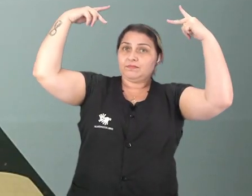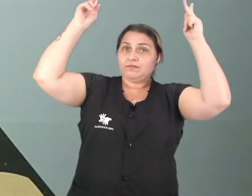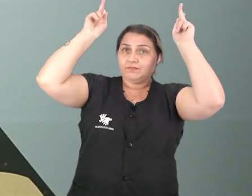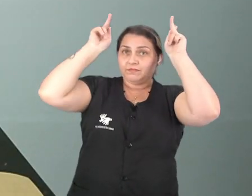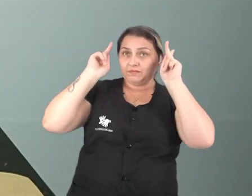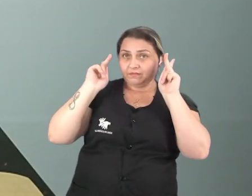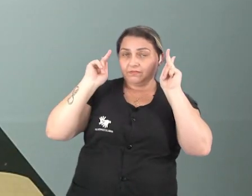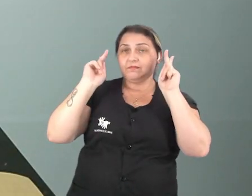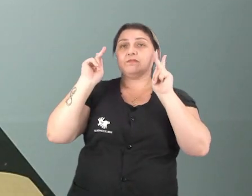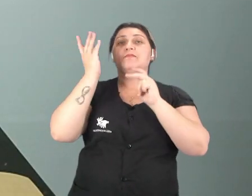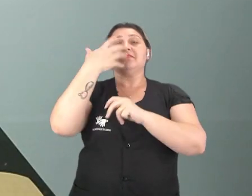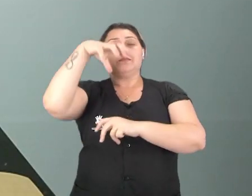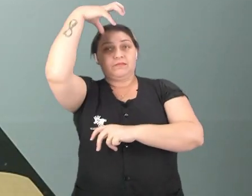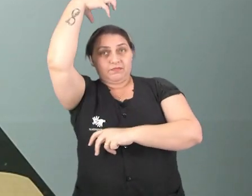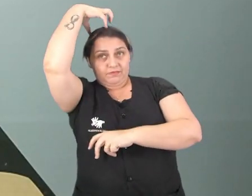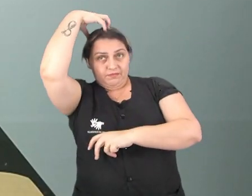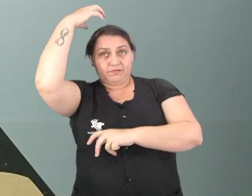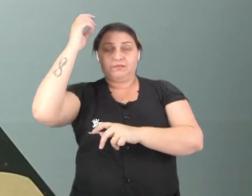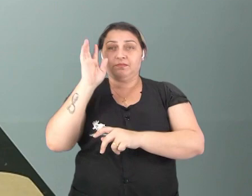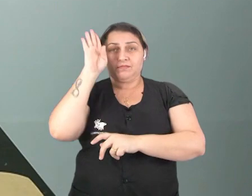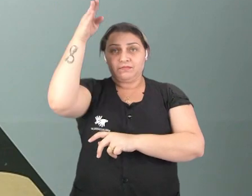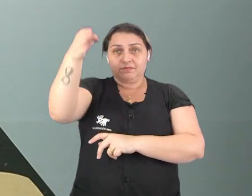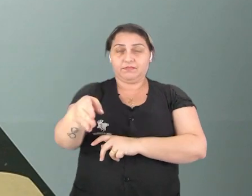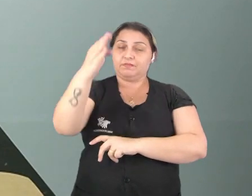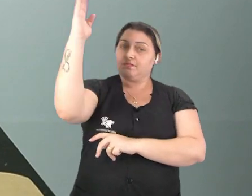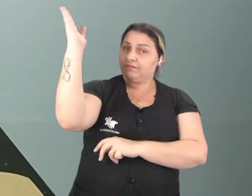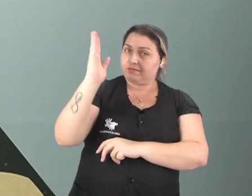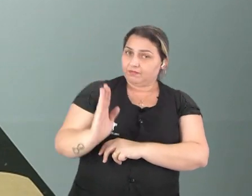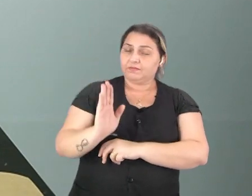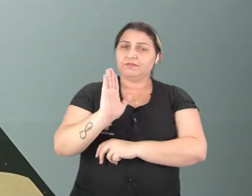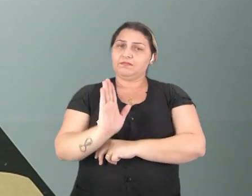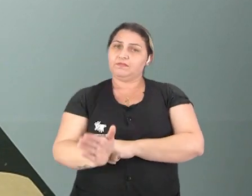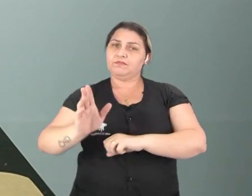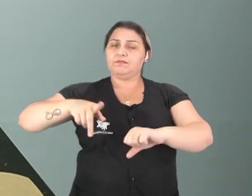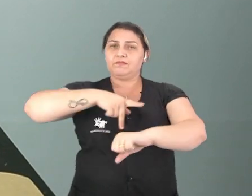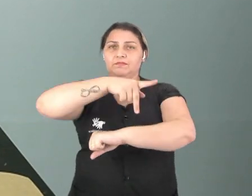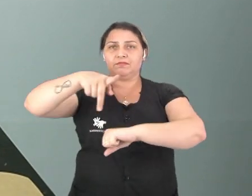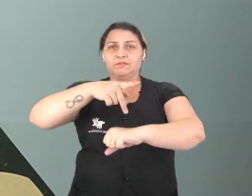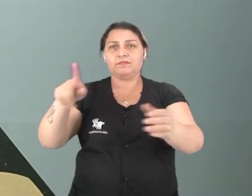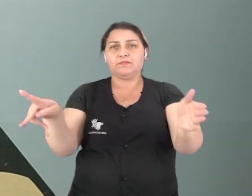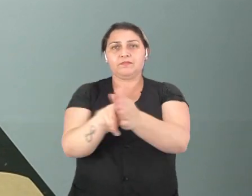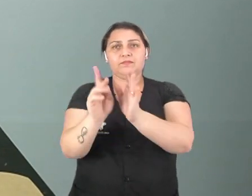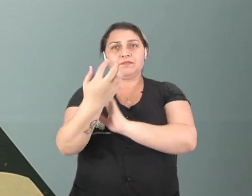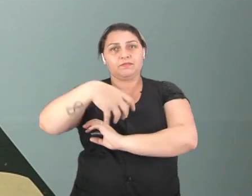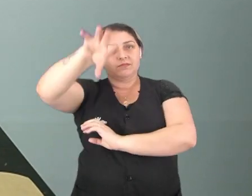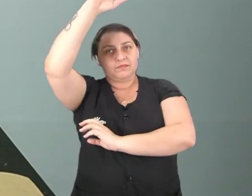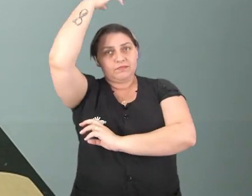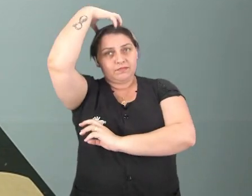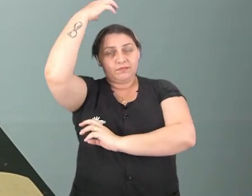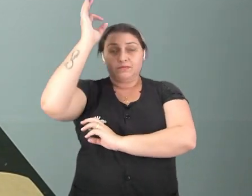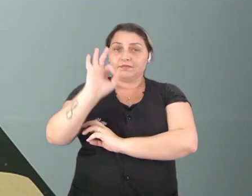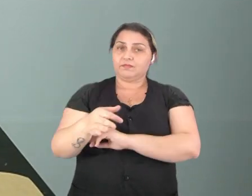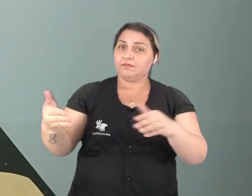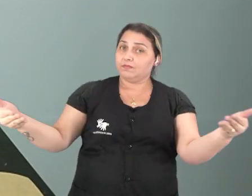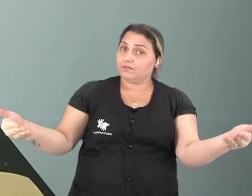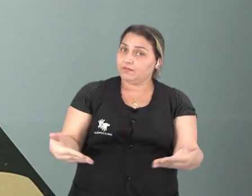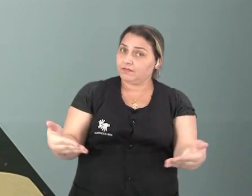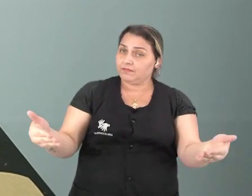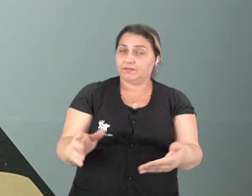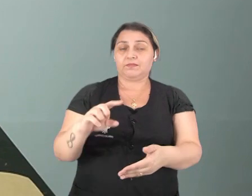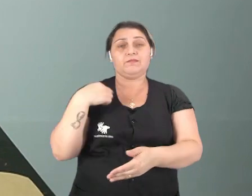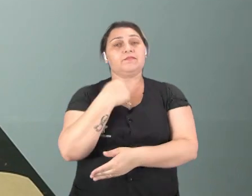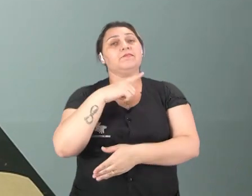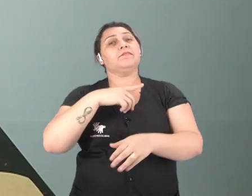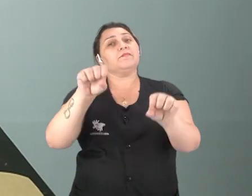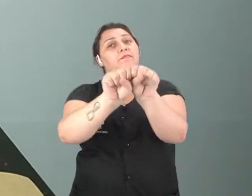certo? Principalmente aqui no Brasil, isso mesmo, o Brasil já foi um país monárquico, certo? E hoje nós temos